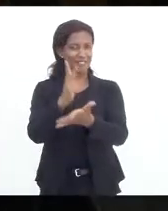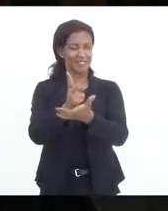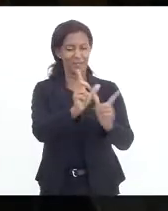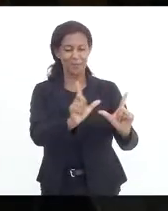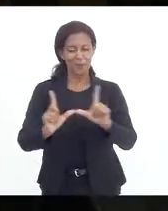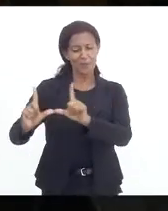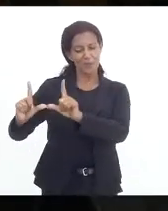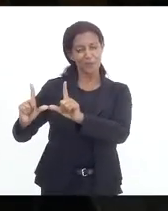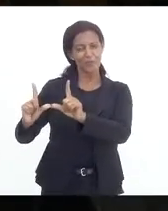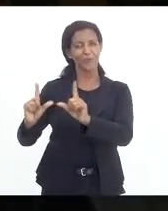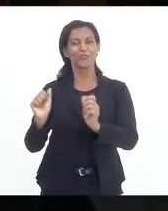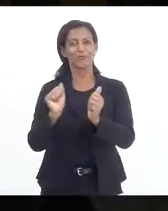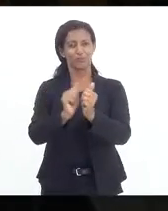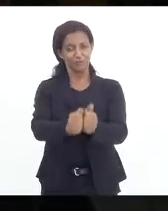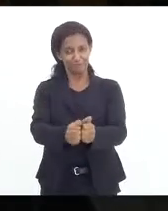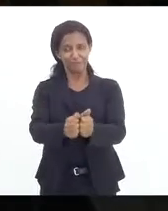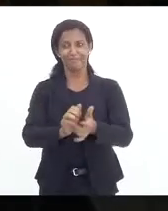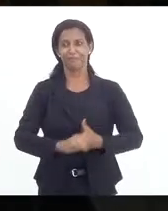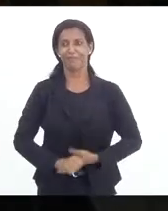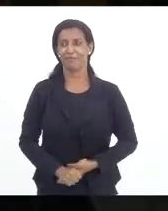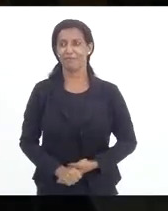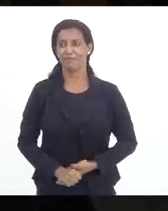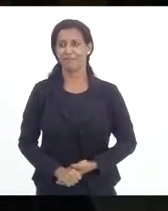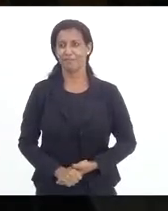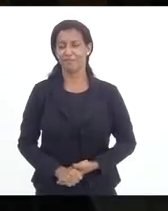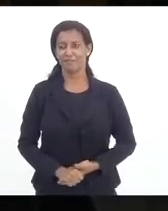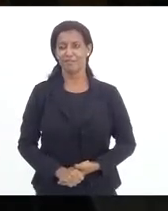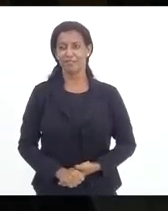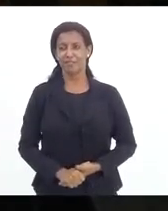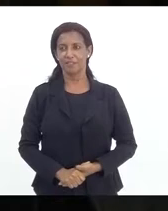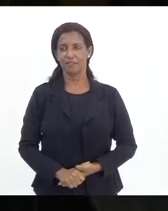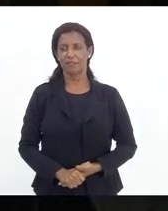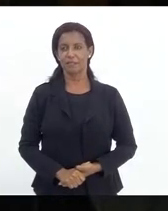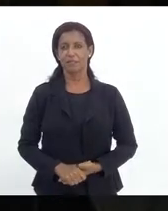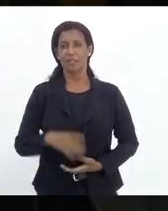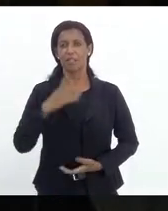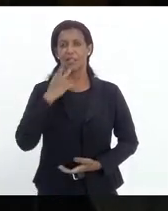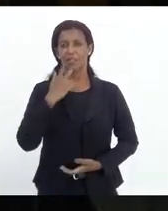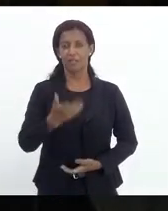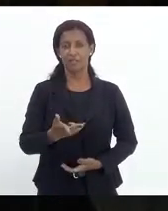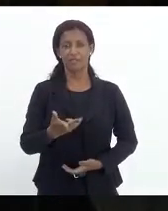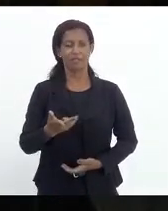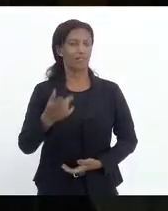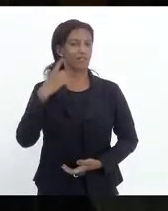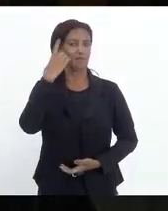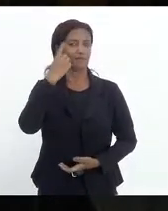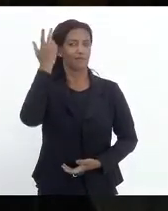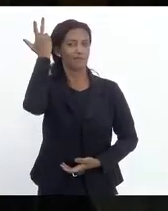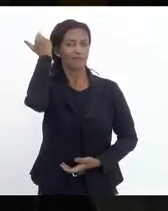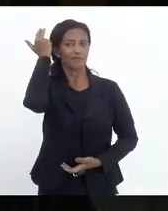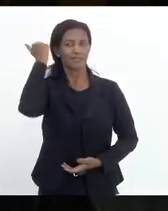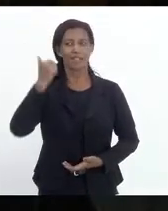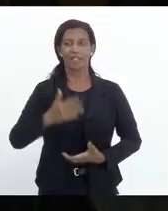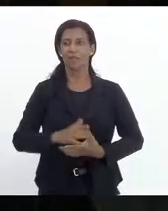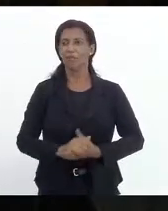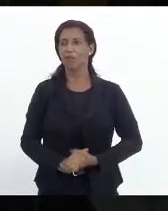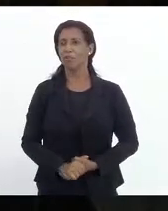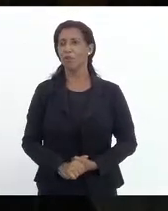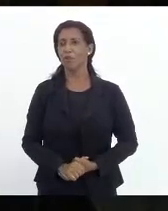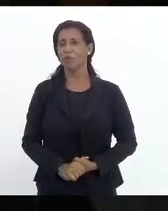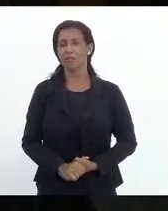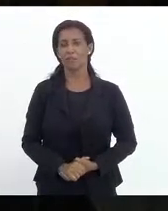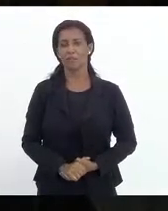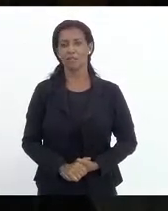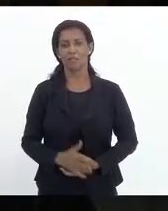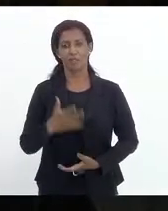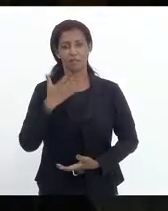canto da tela junto conosco e ir dizer Deputado Elmar coelho que a sua